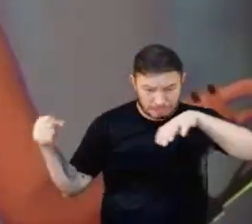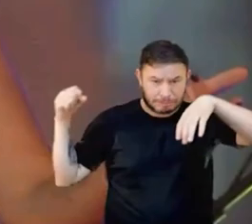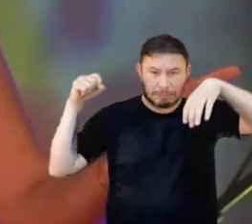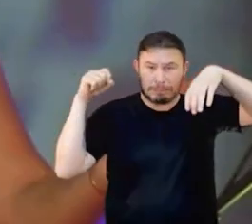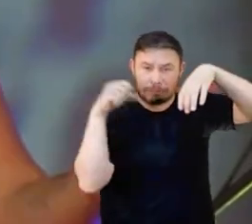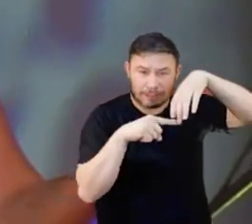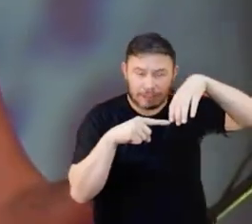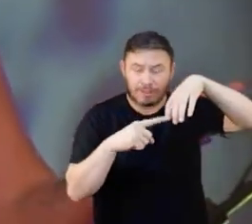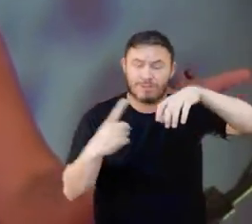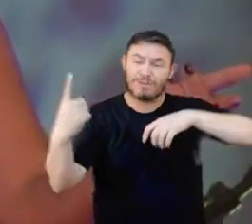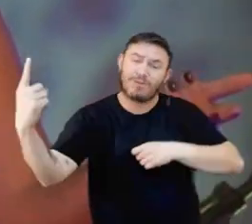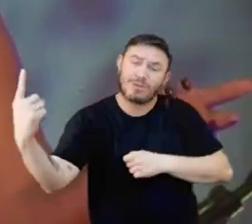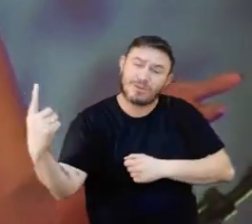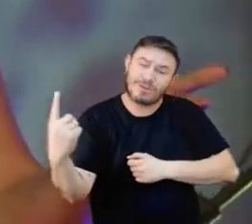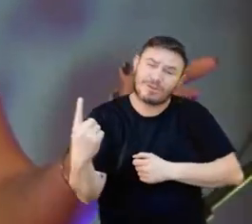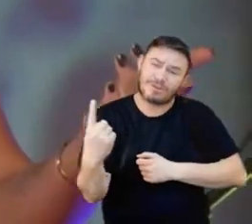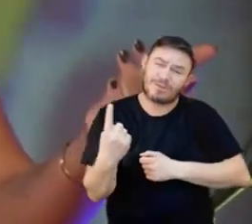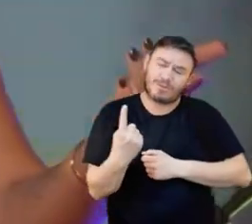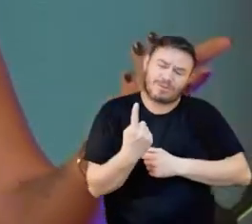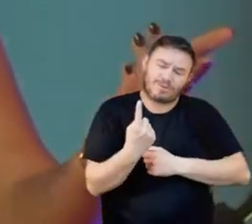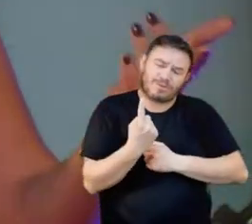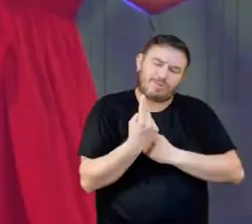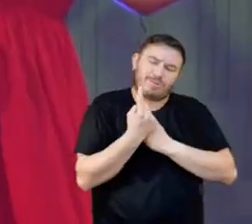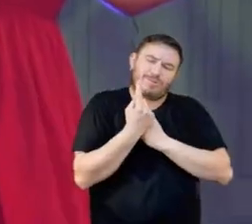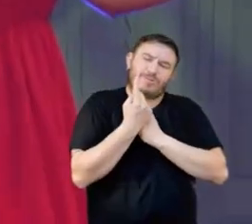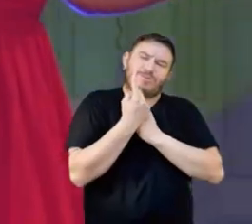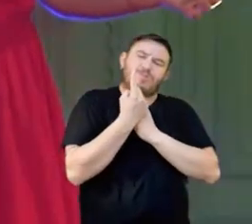quando você entrou em mim